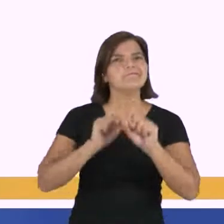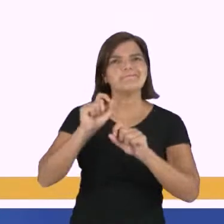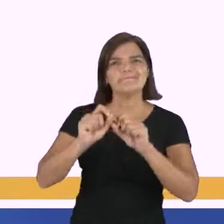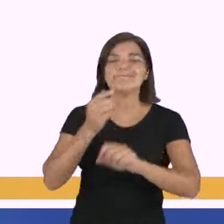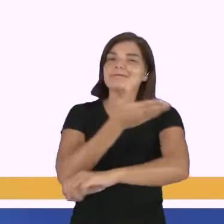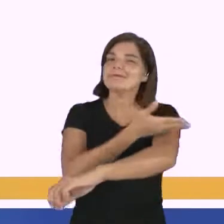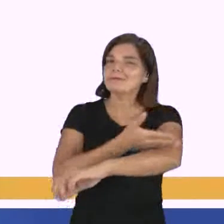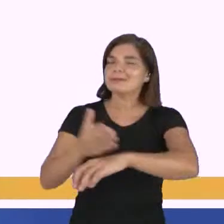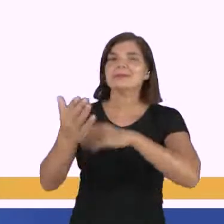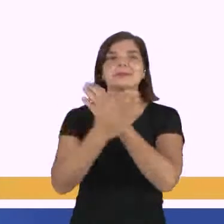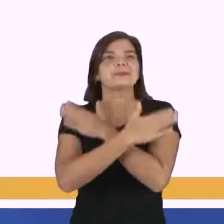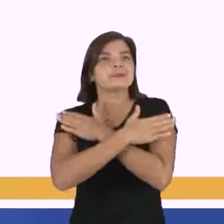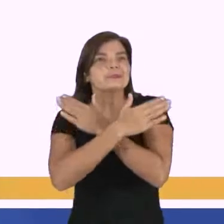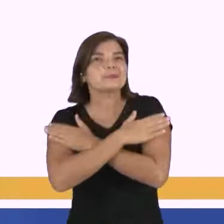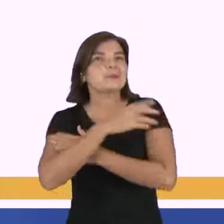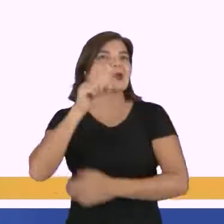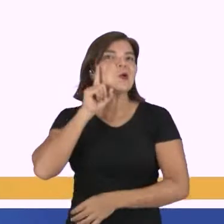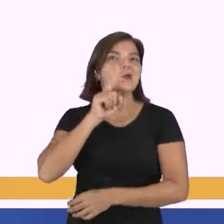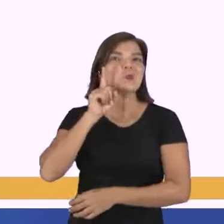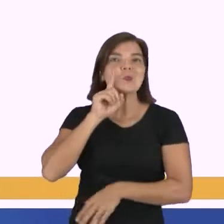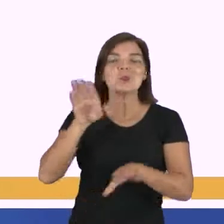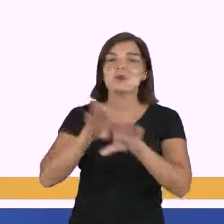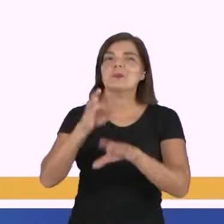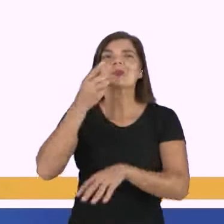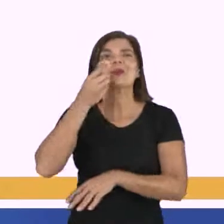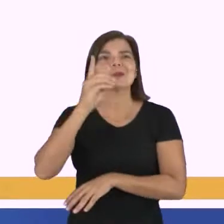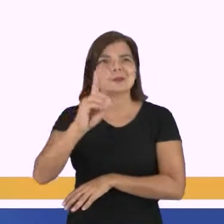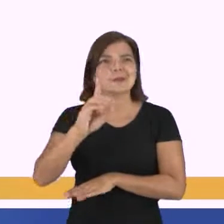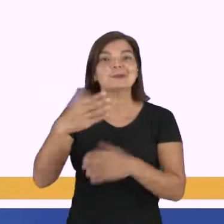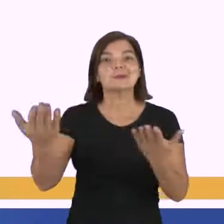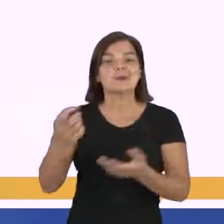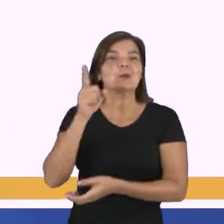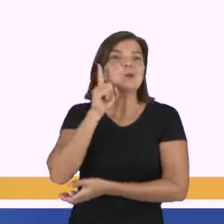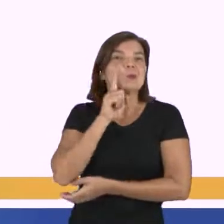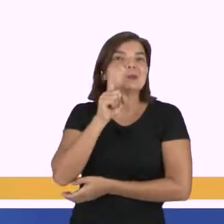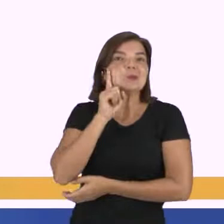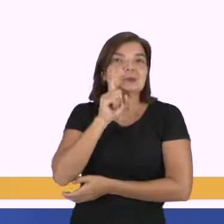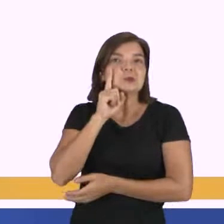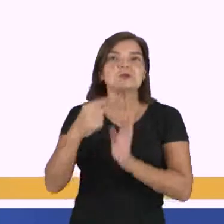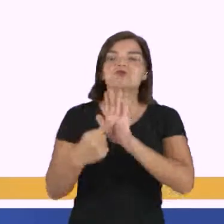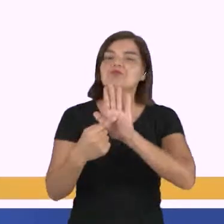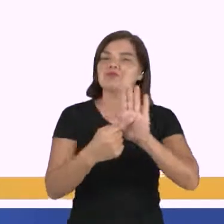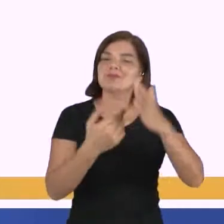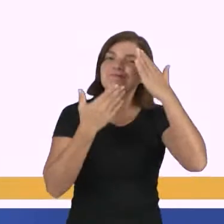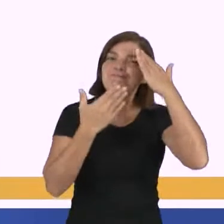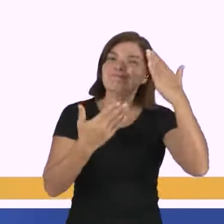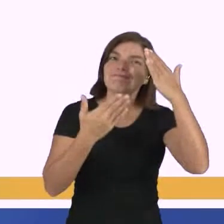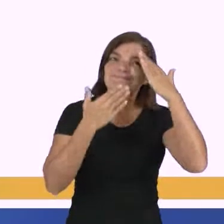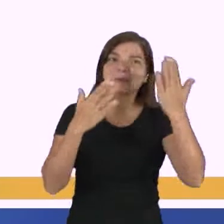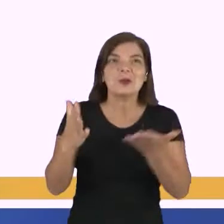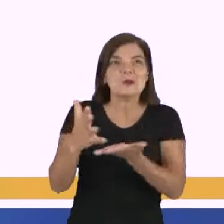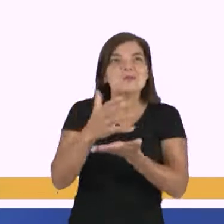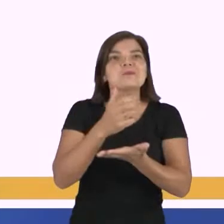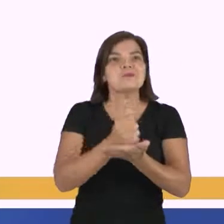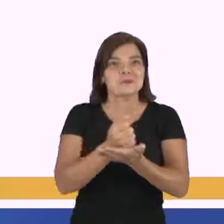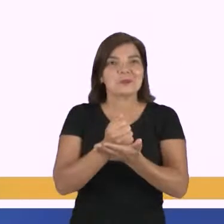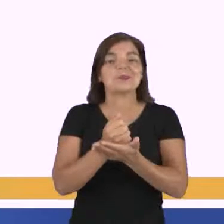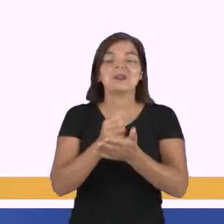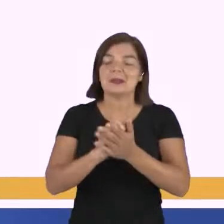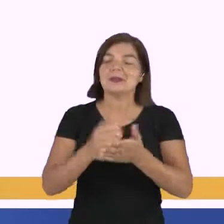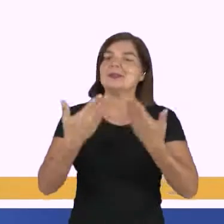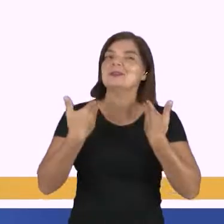mais tradicionais feriados dos americanos. Além de ser um dia no qual os estadunidenses se mostram gratos pela colheita e